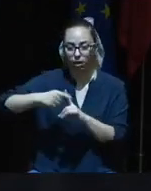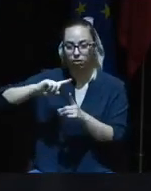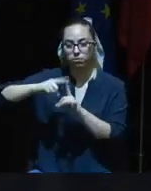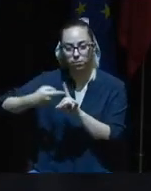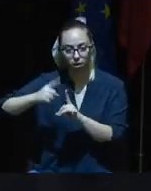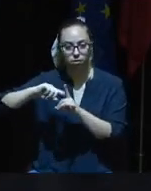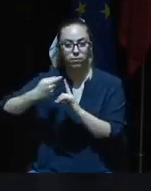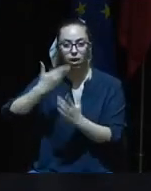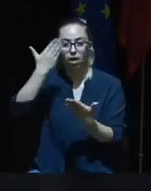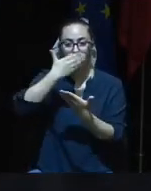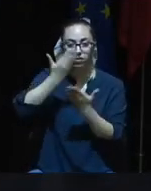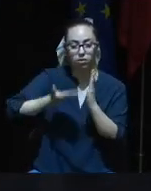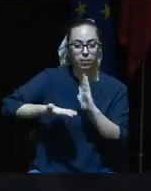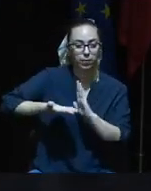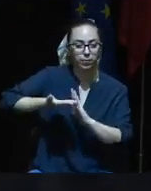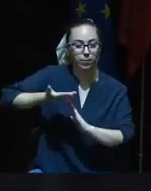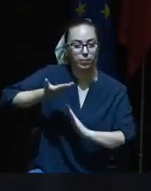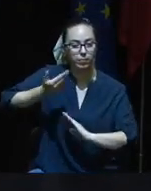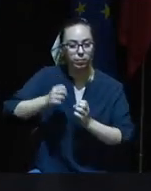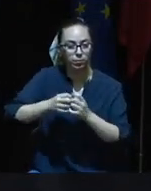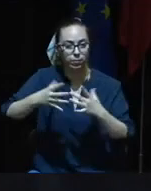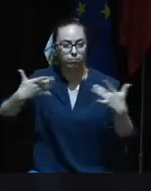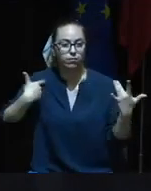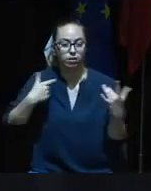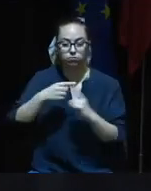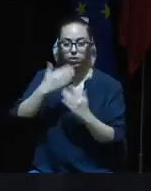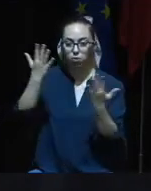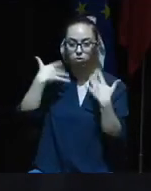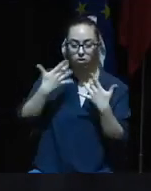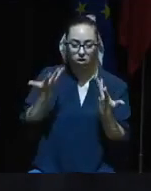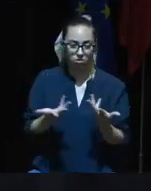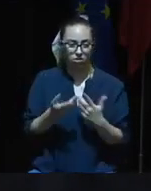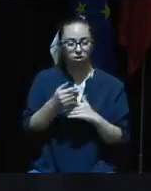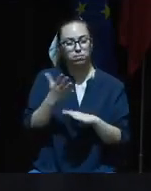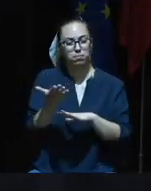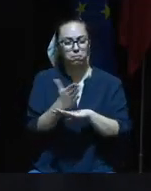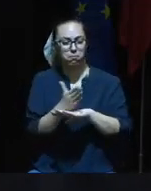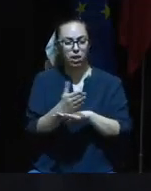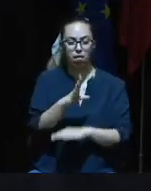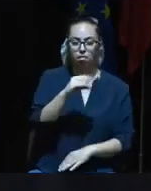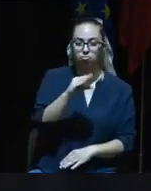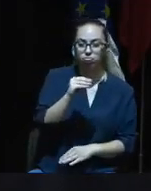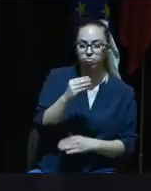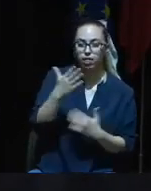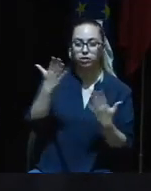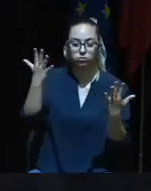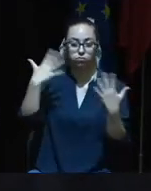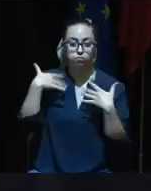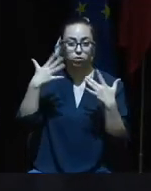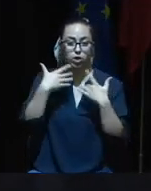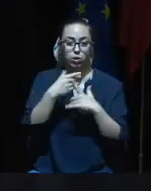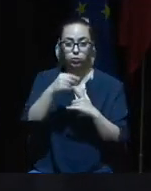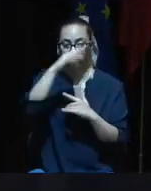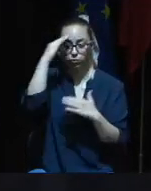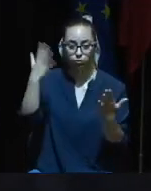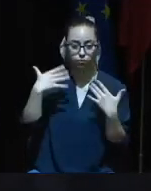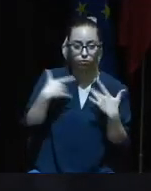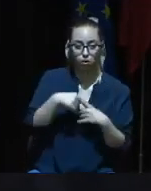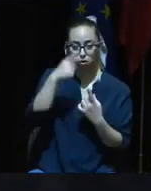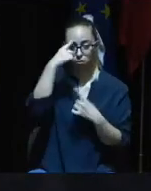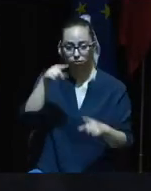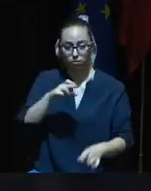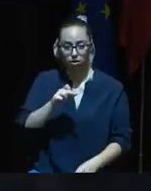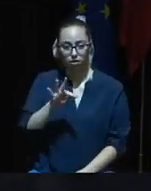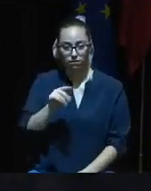ano que passa mais disso calor haverá nesta cidade atualmente temos em média 10 dias de ondas de calor por verão o Professor Alfredo Rocha da